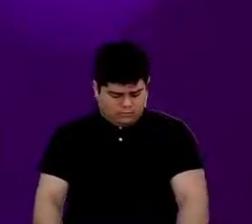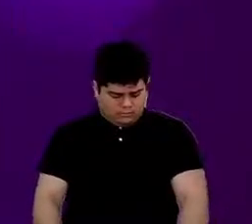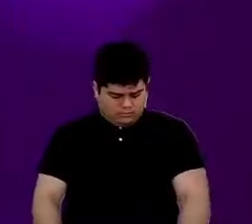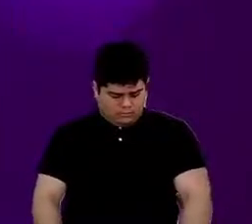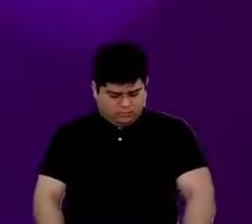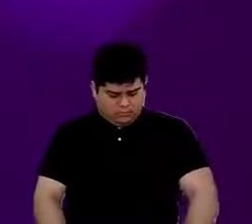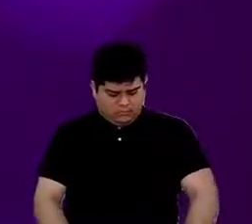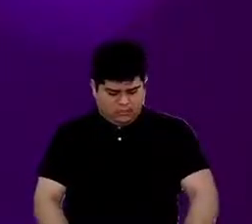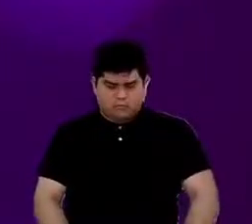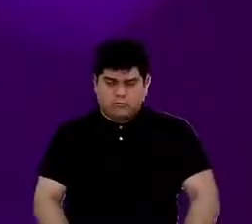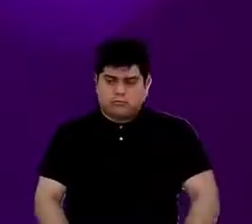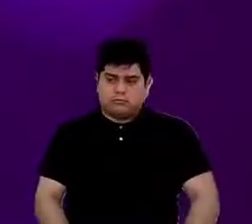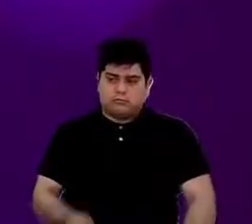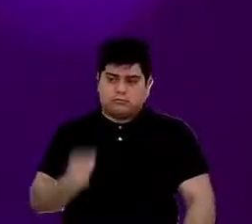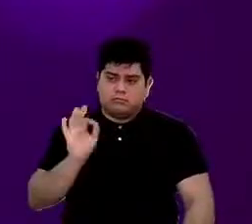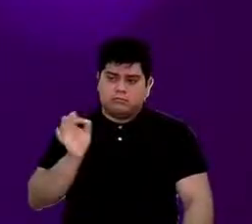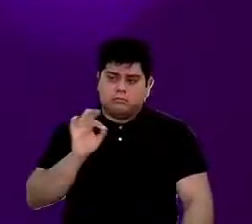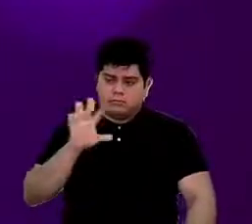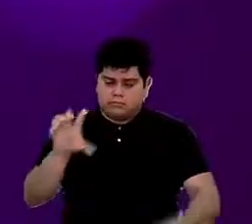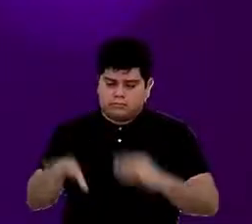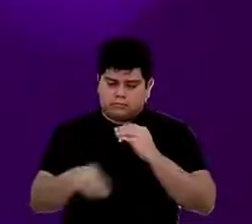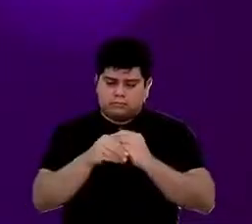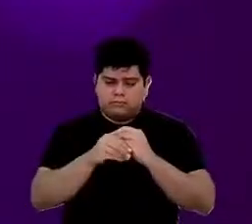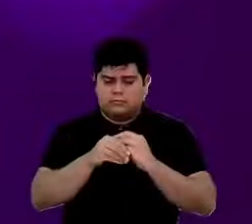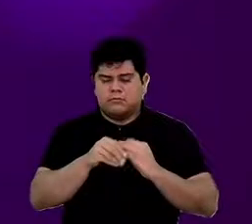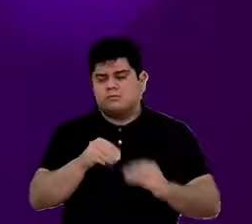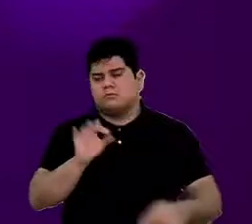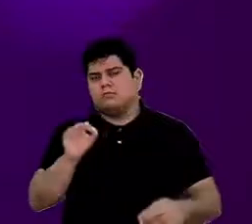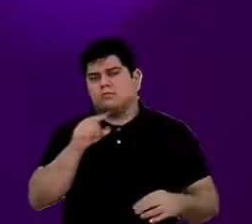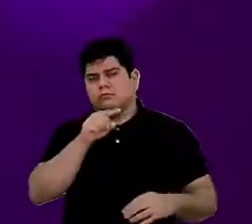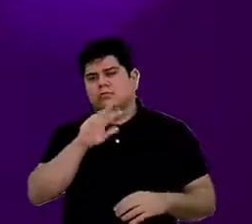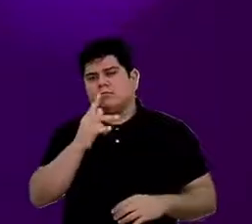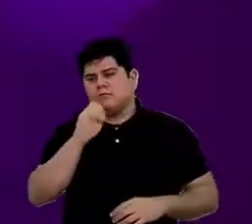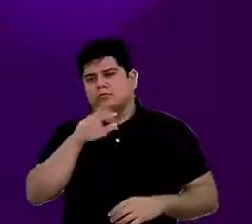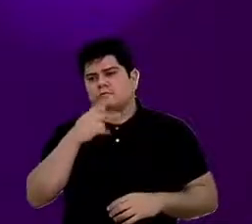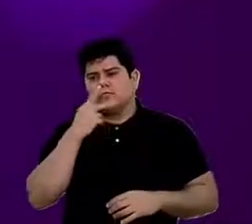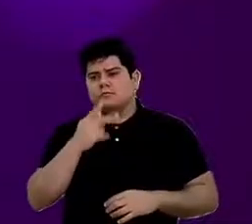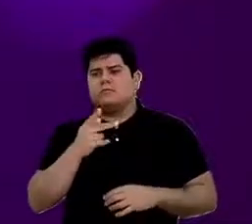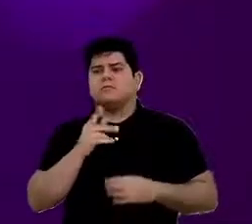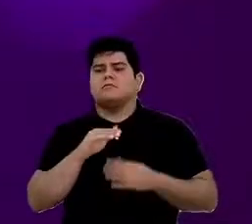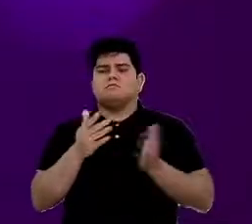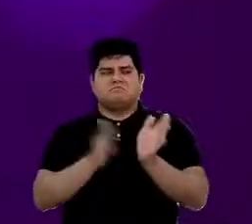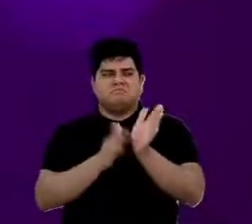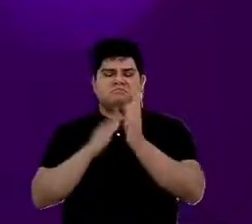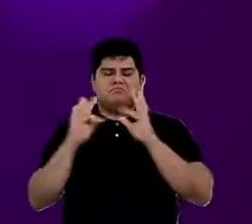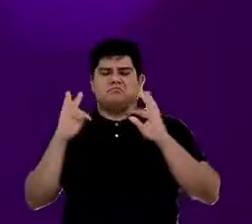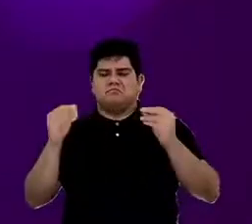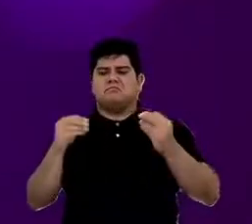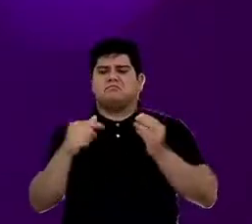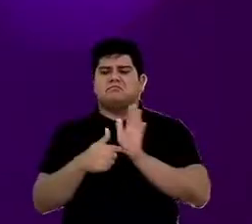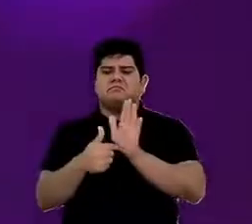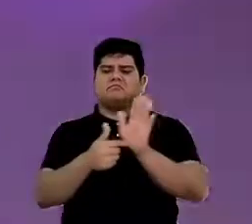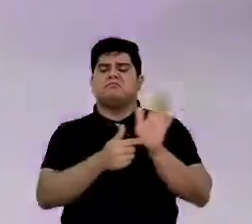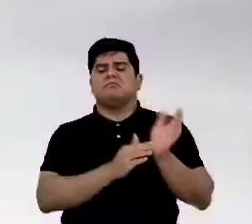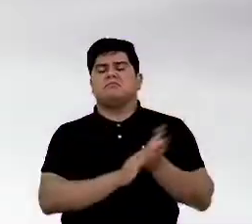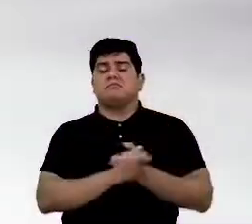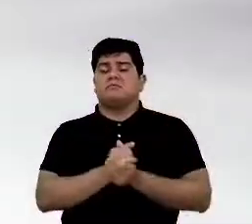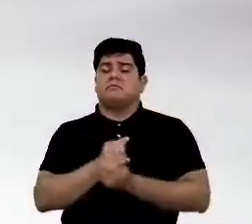Arnaldo, só complementando o que o Henrique falou, aliás, parabéns a todos pelas apresentações,